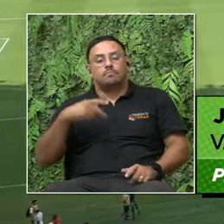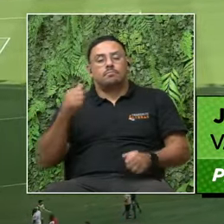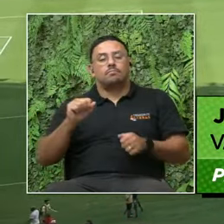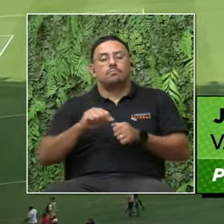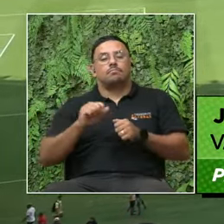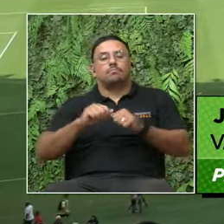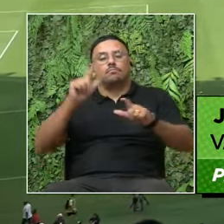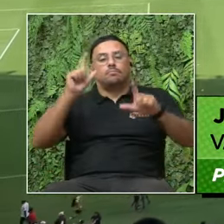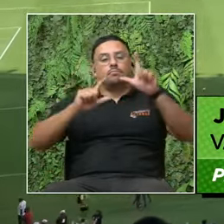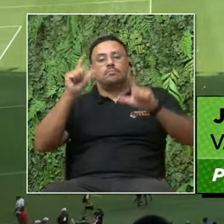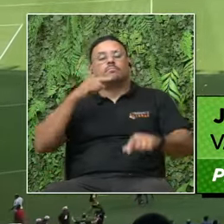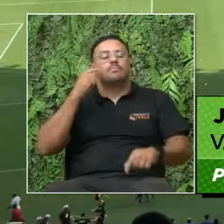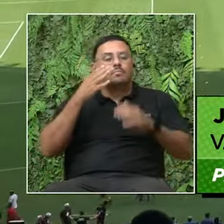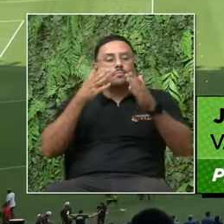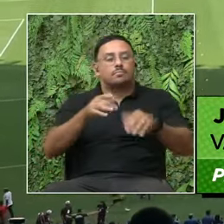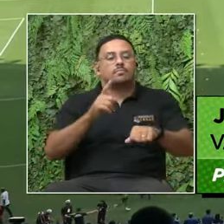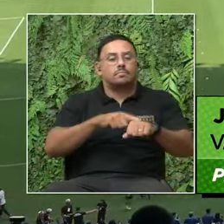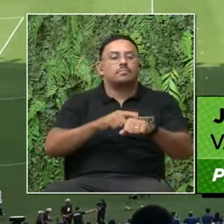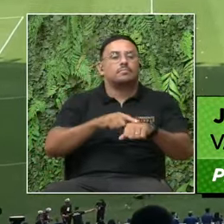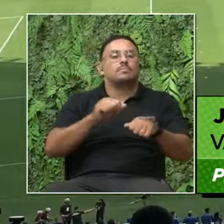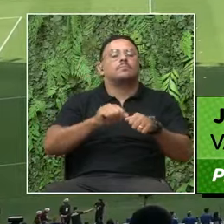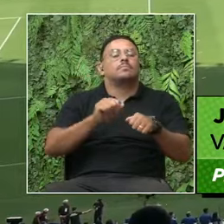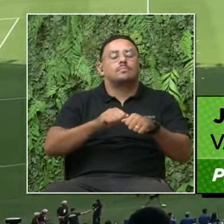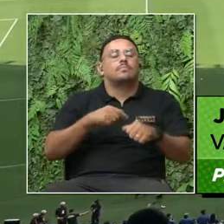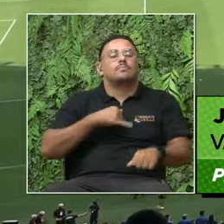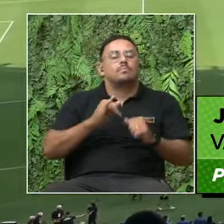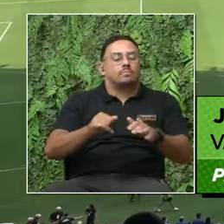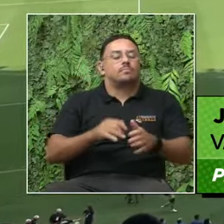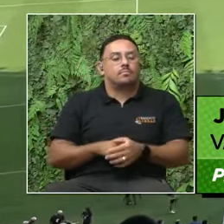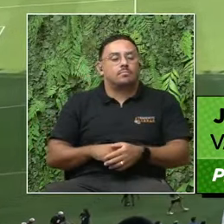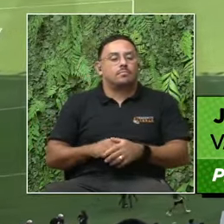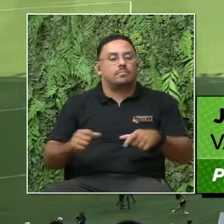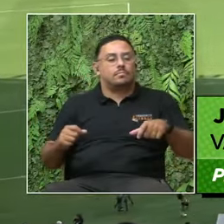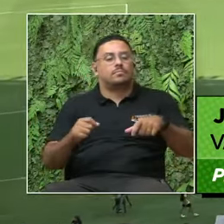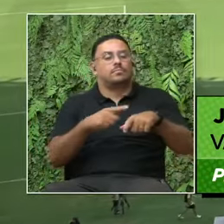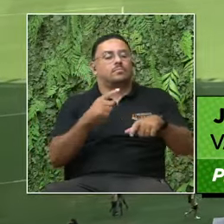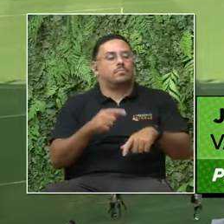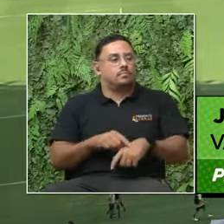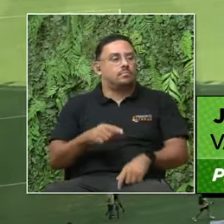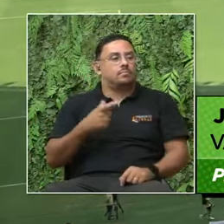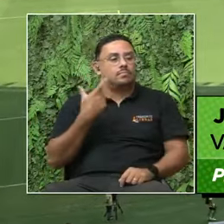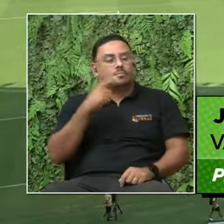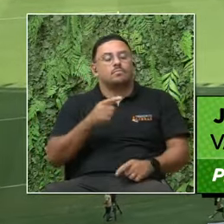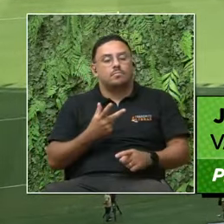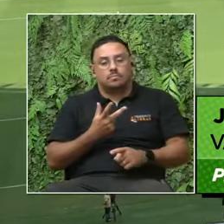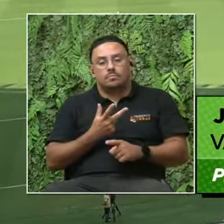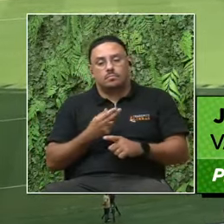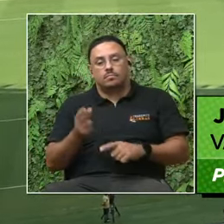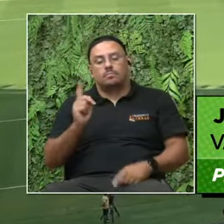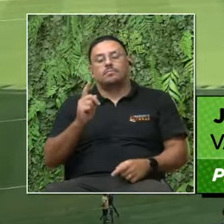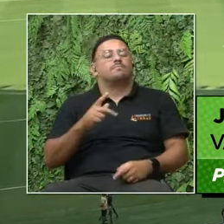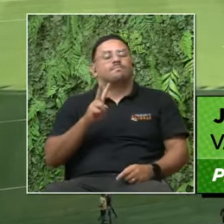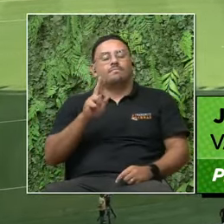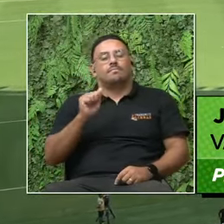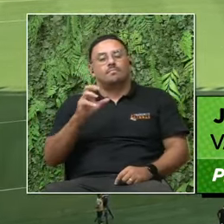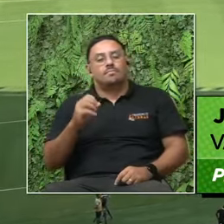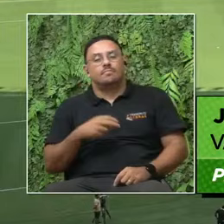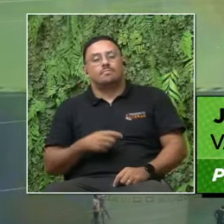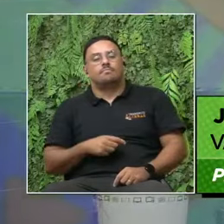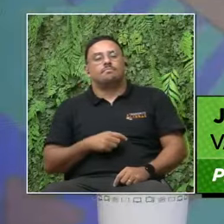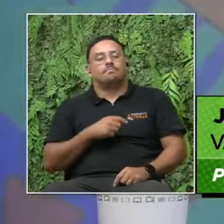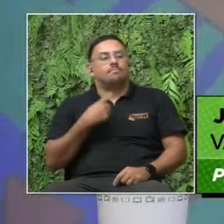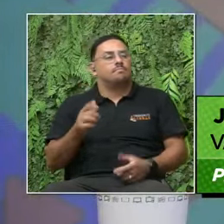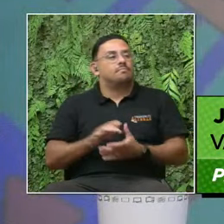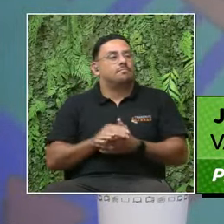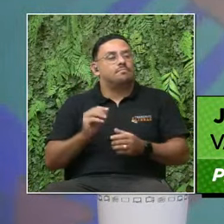eu falei vem treinar pelado no horário que ele tiver aqui fazendo personal se ele fizer o gol o título duvido viu o Vargas não o e